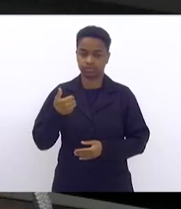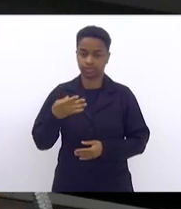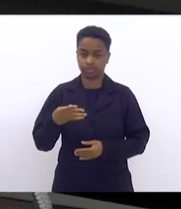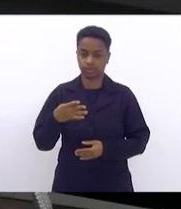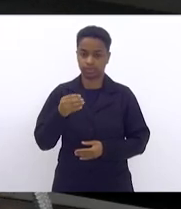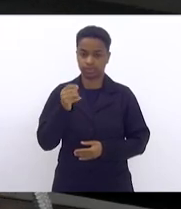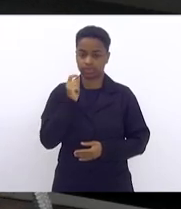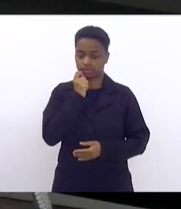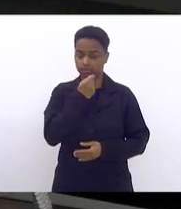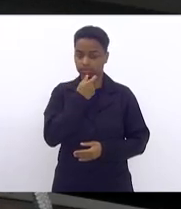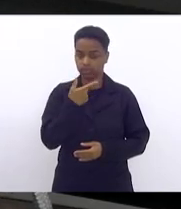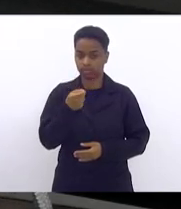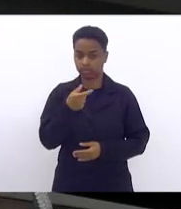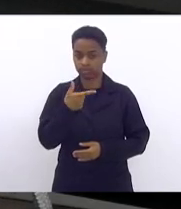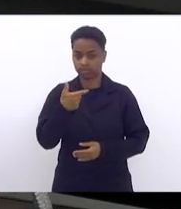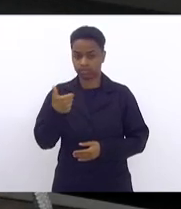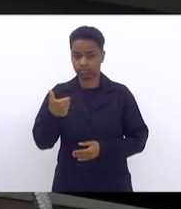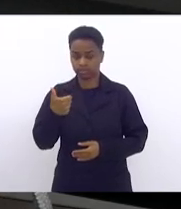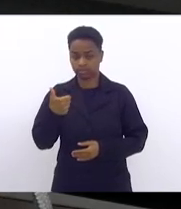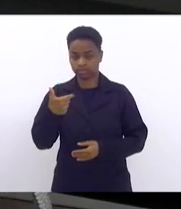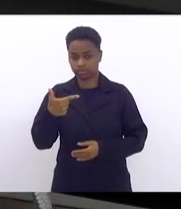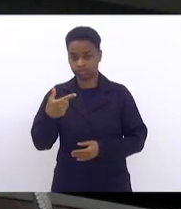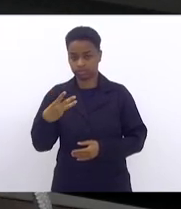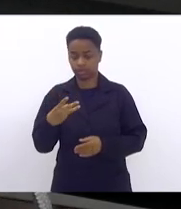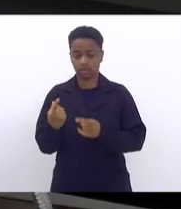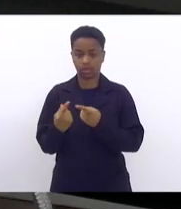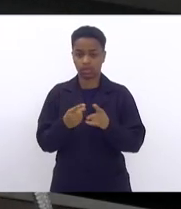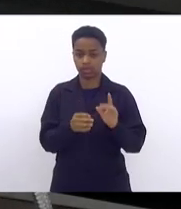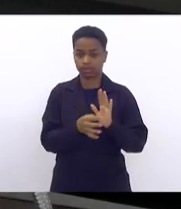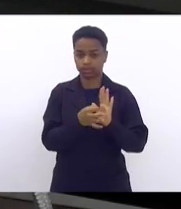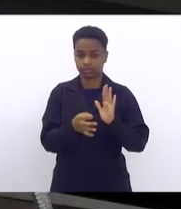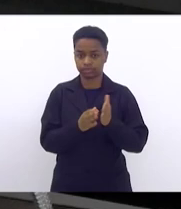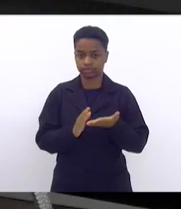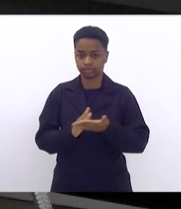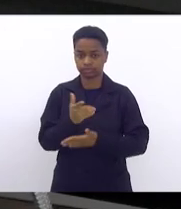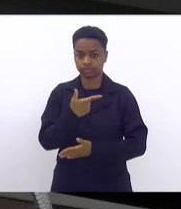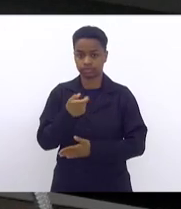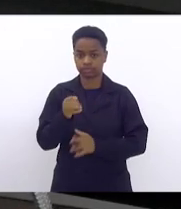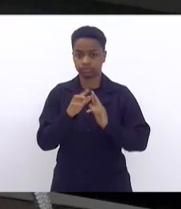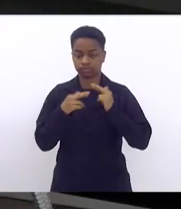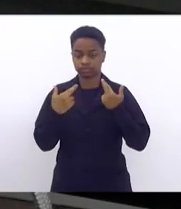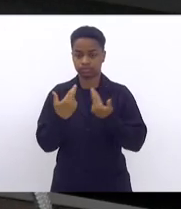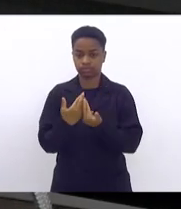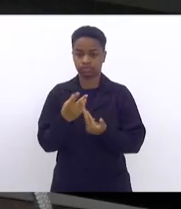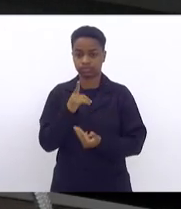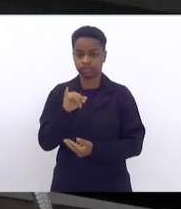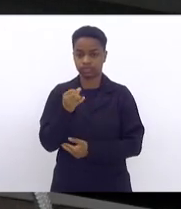14/9/2023, do autor ao plenário, contra parecer da CCJ aprovado na 20ª reunião ordinária realizada em